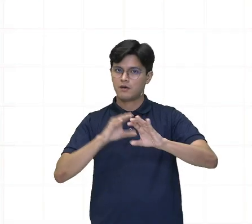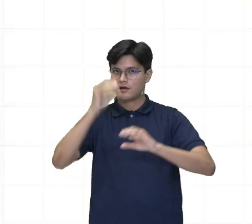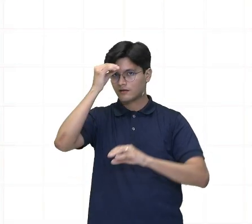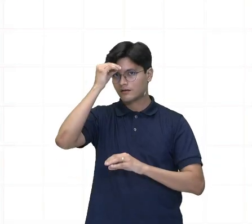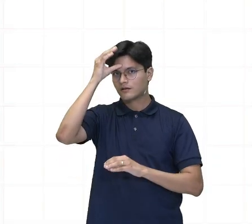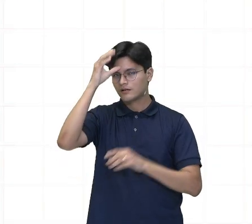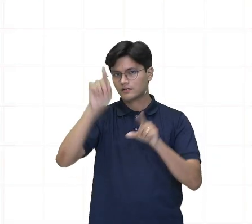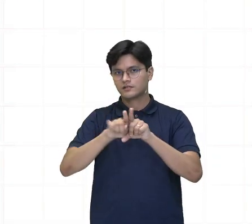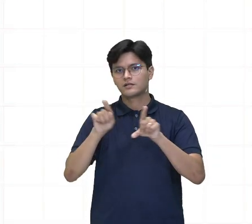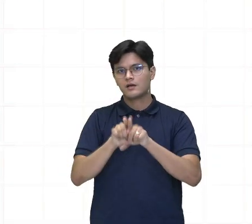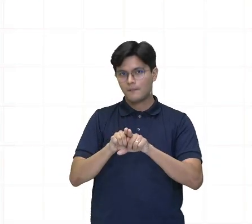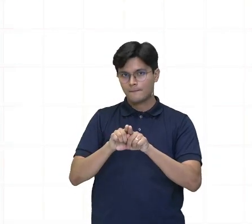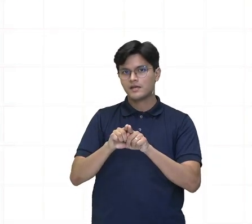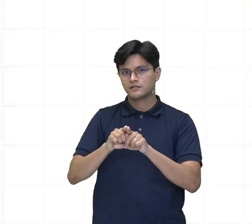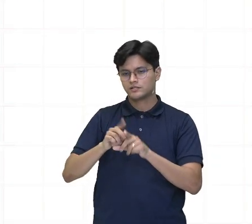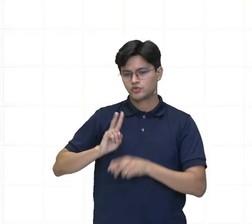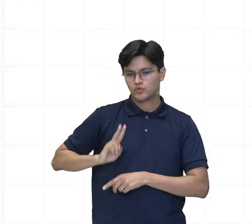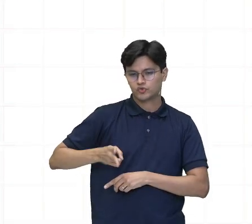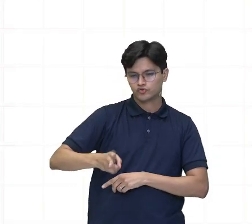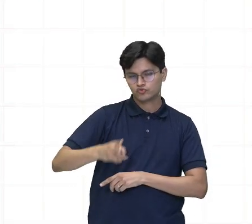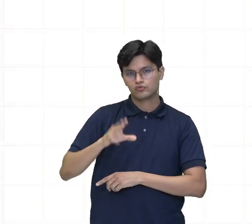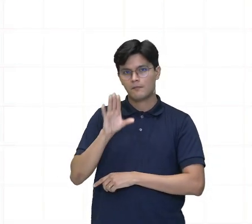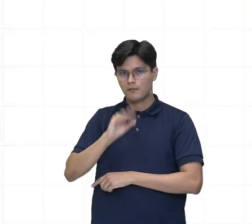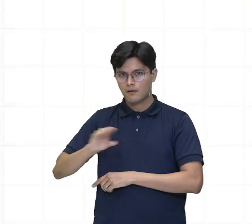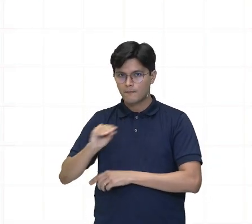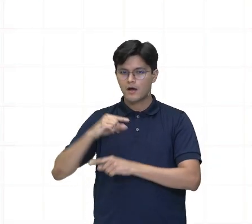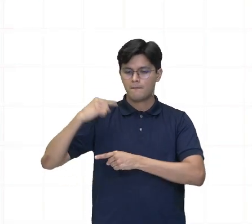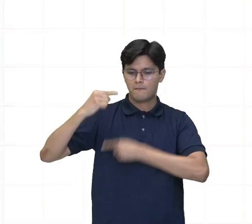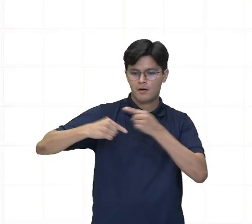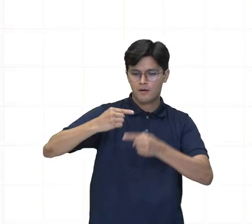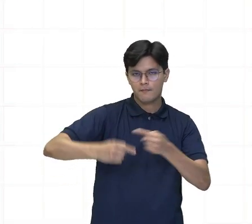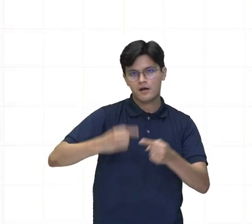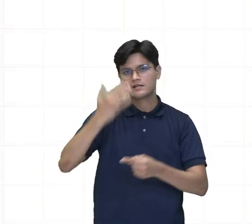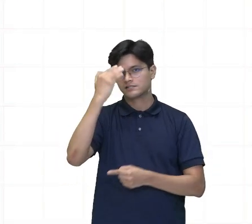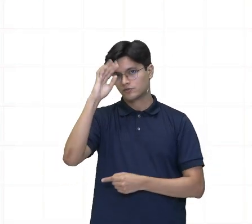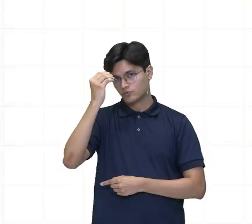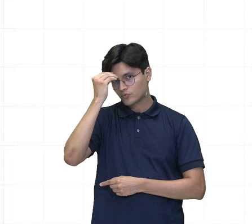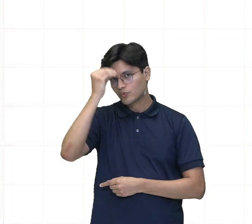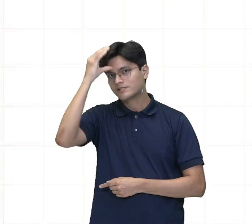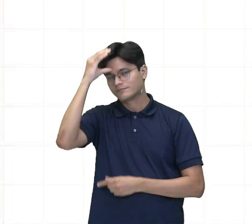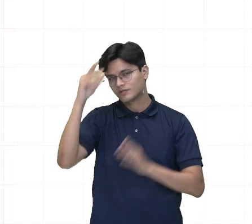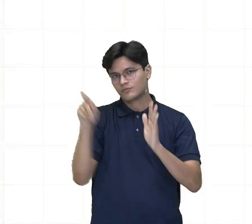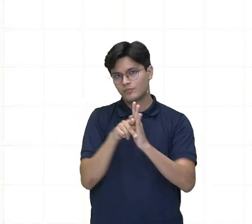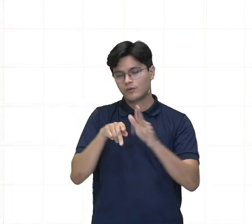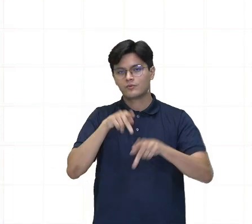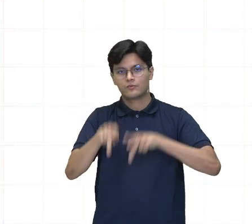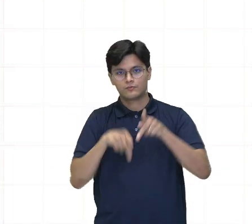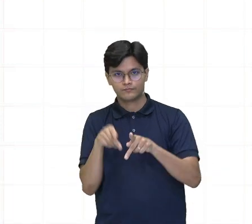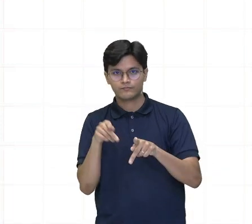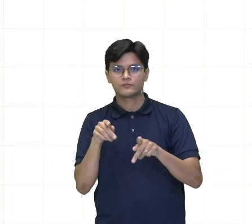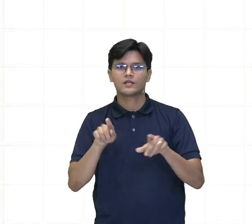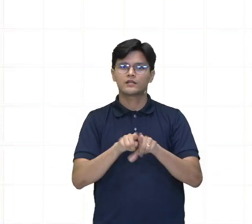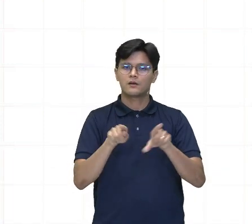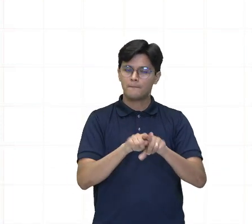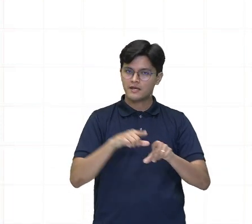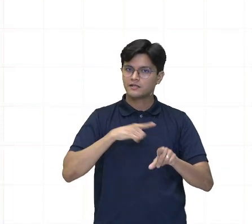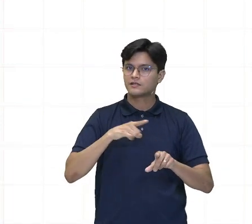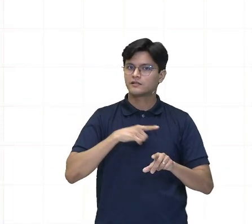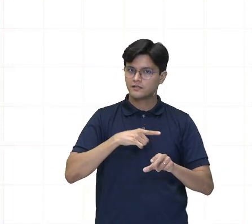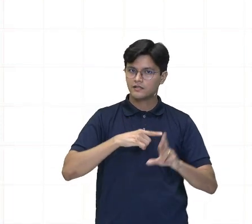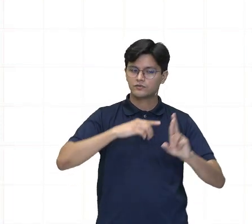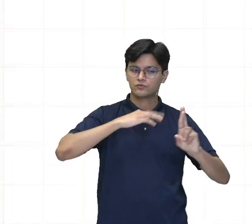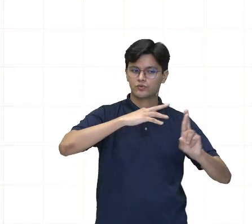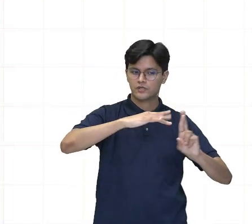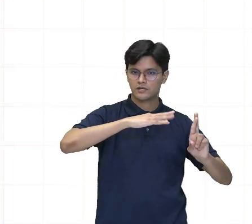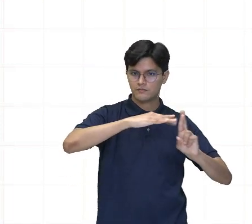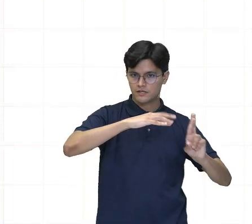a sociedade. Vale lembrar que dentre os povos tradicionais da Amazônia nós temos os ribeirinhos. Né? Quem